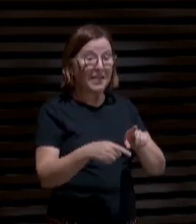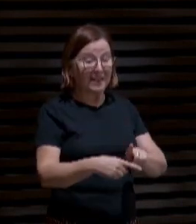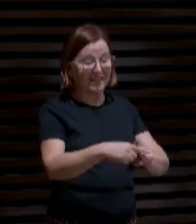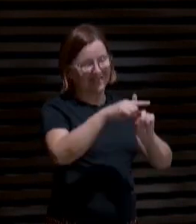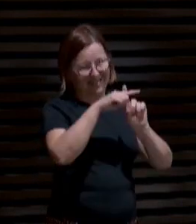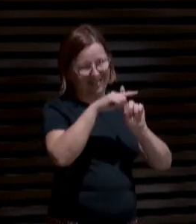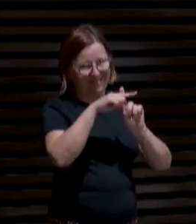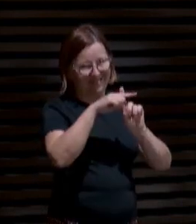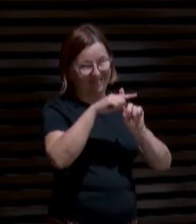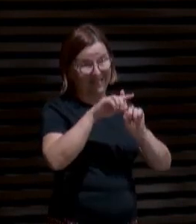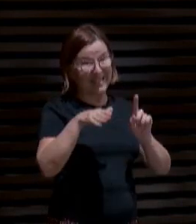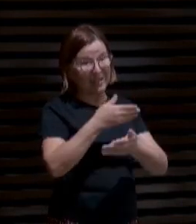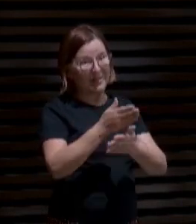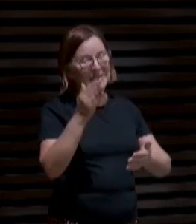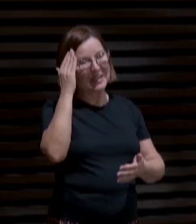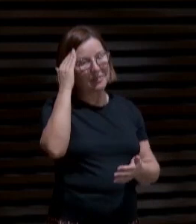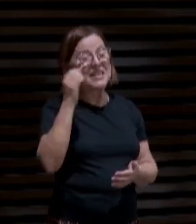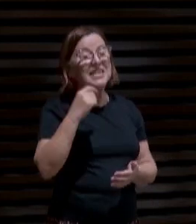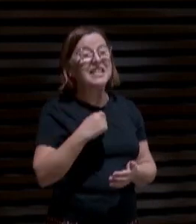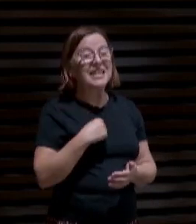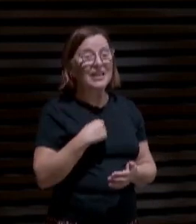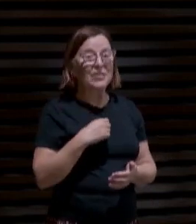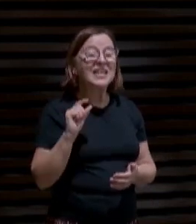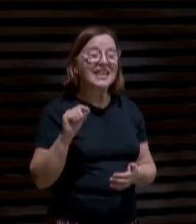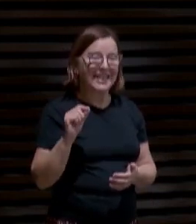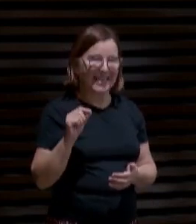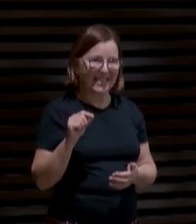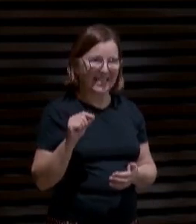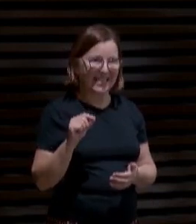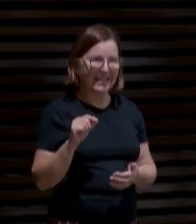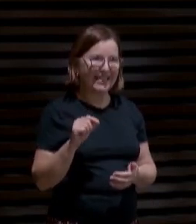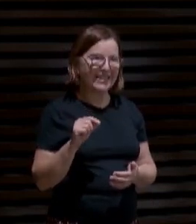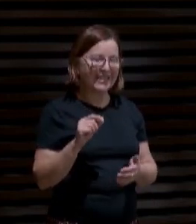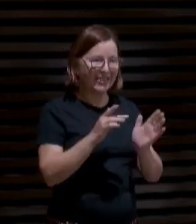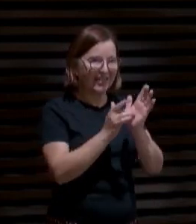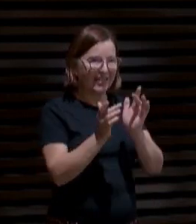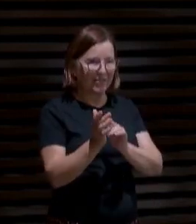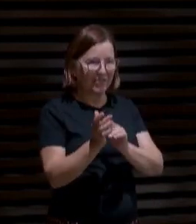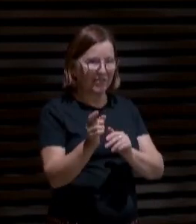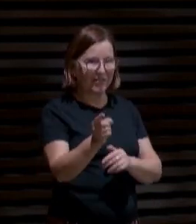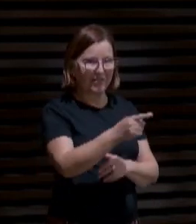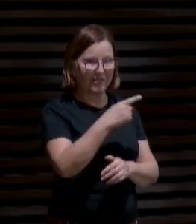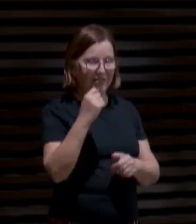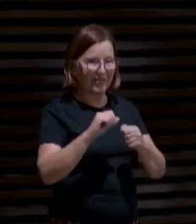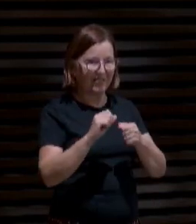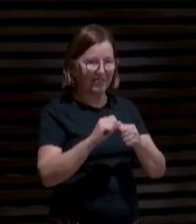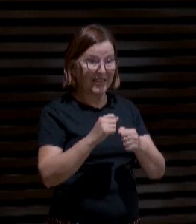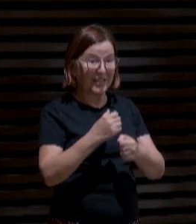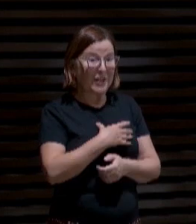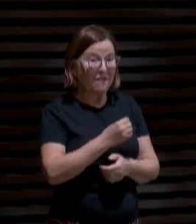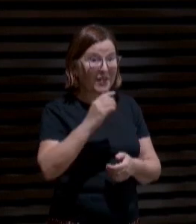nos buscar, para nos fazer membros da família do Pai. E no capítulo 12 de João, nos versos 32